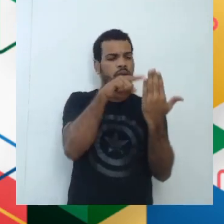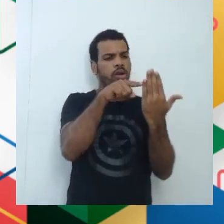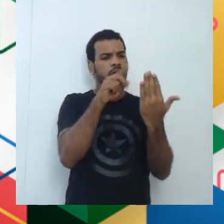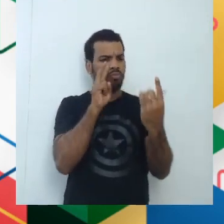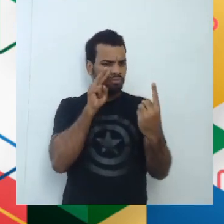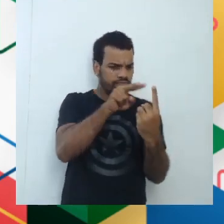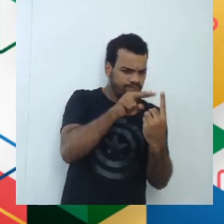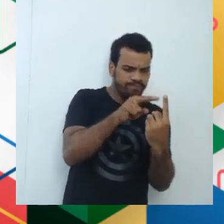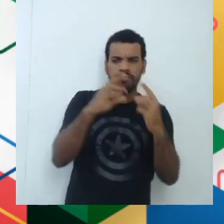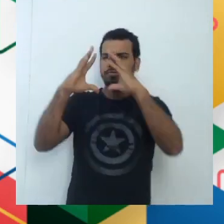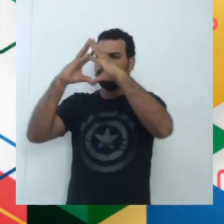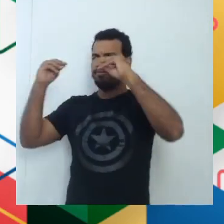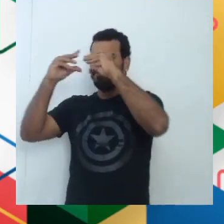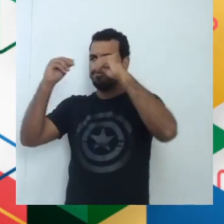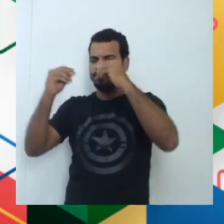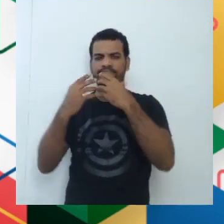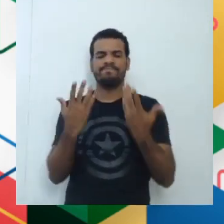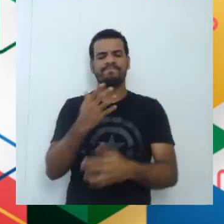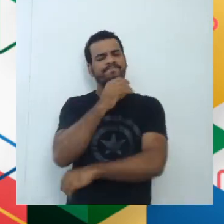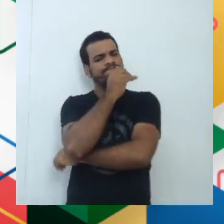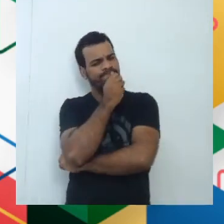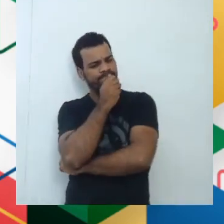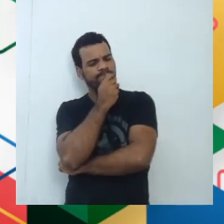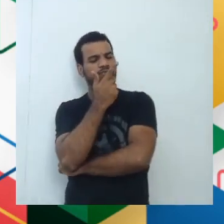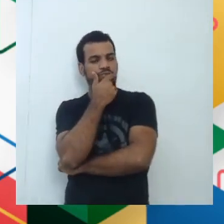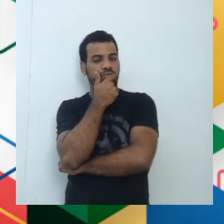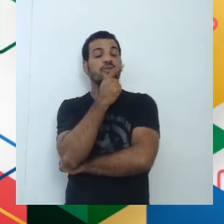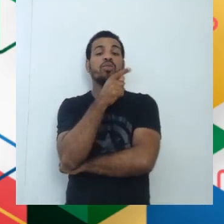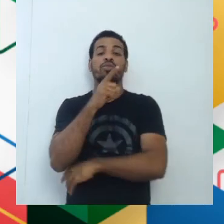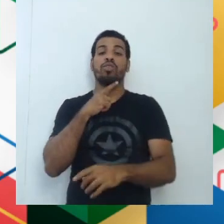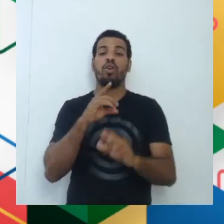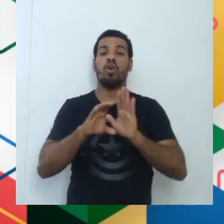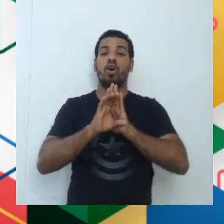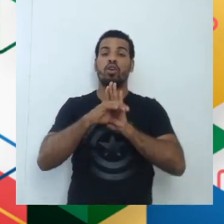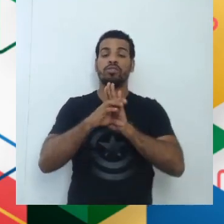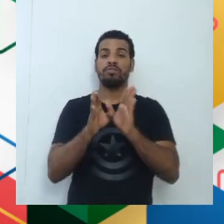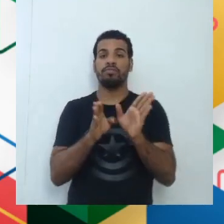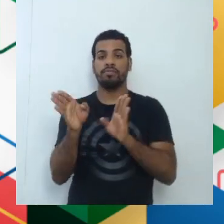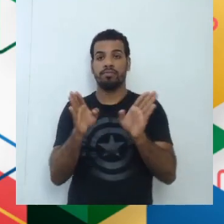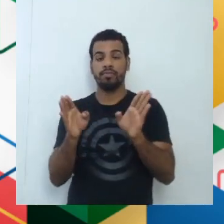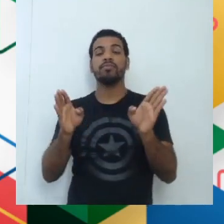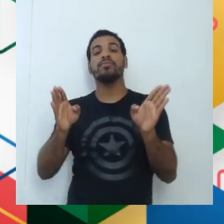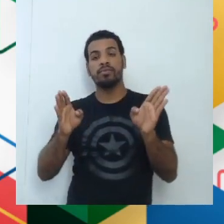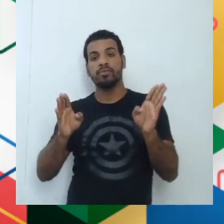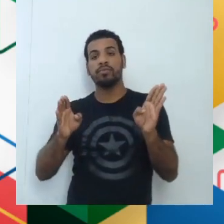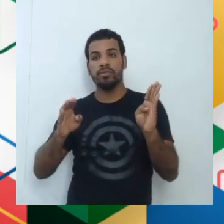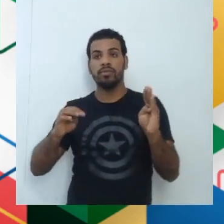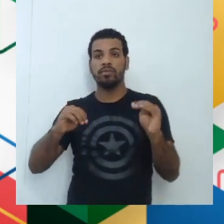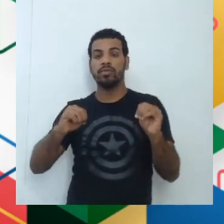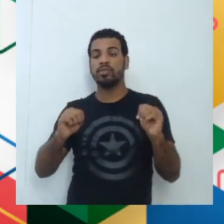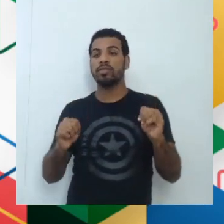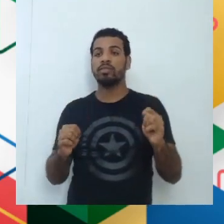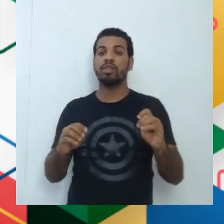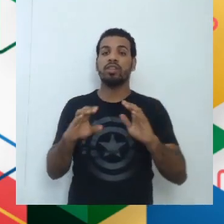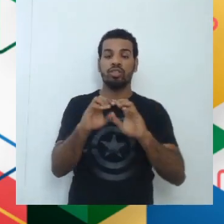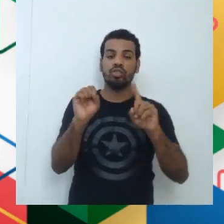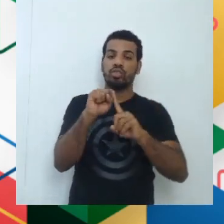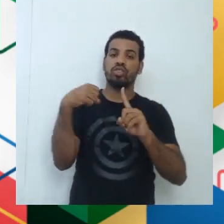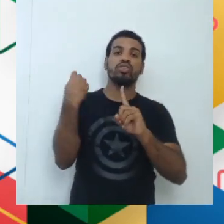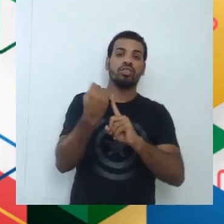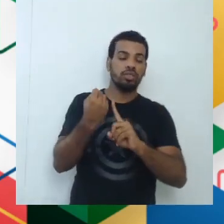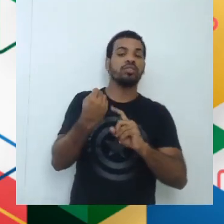Não entendeu? Então preste atenção. Trata-se de modelos conceituais, são modelos conceituais da sociologia